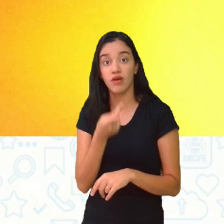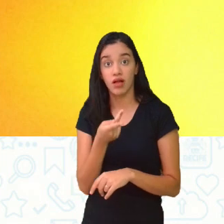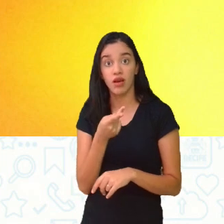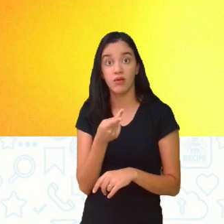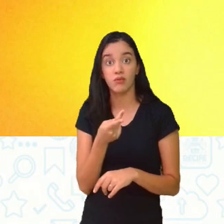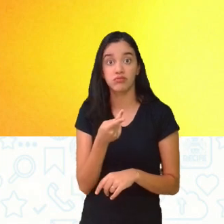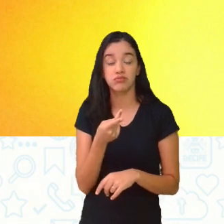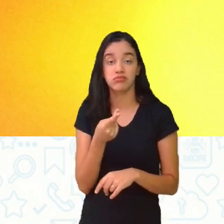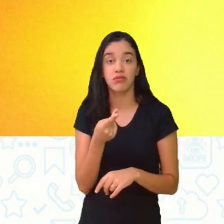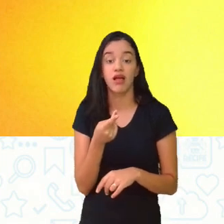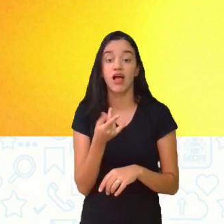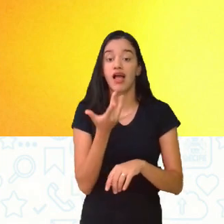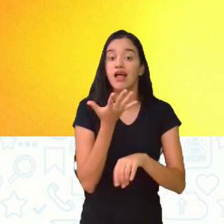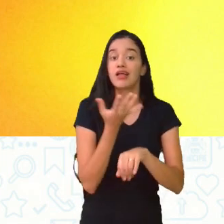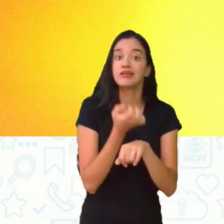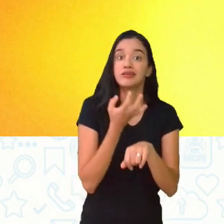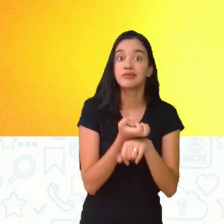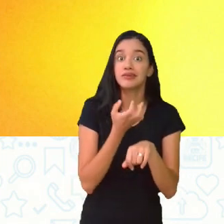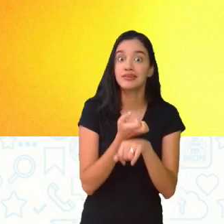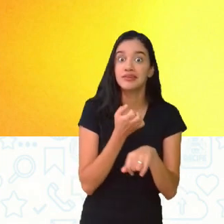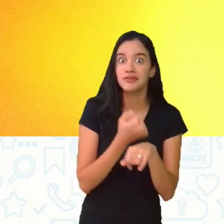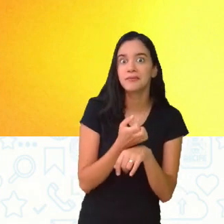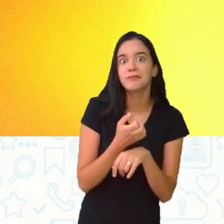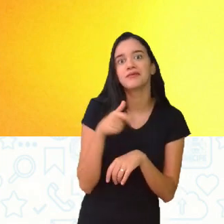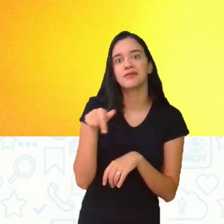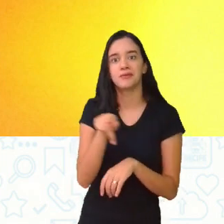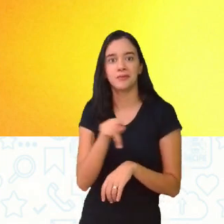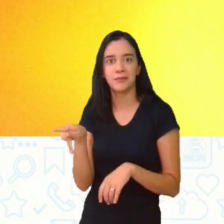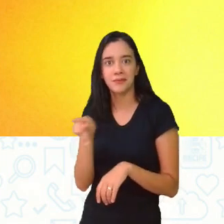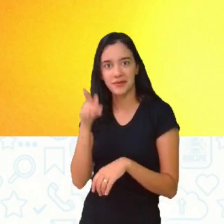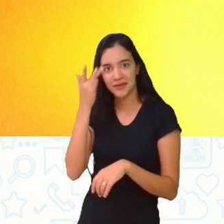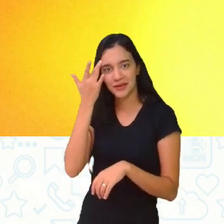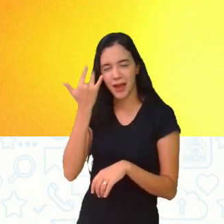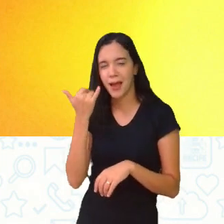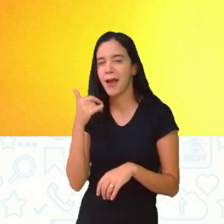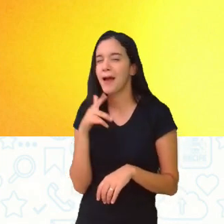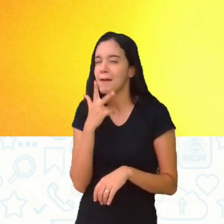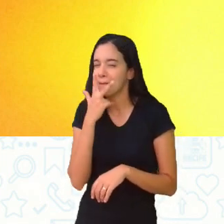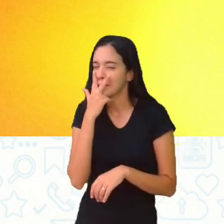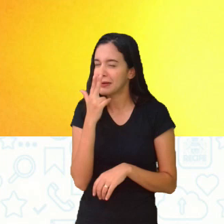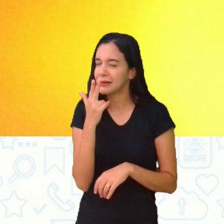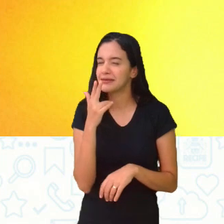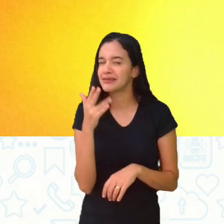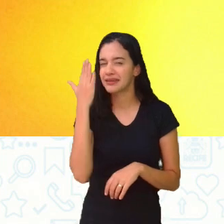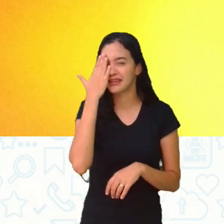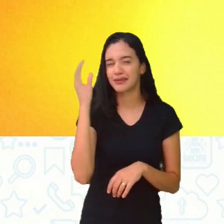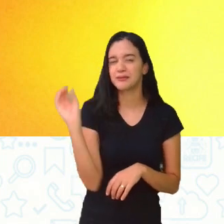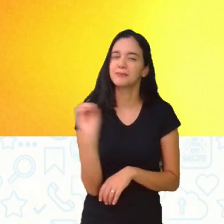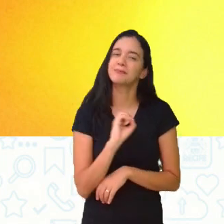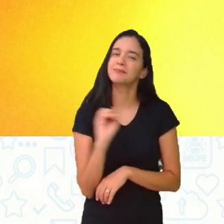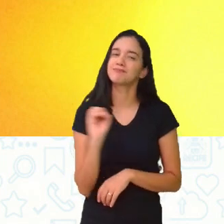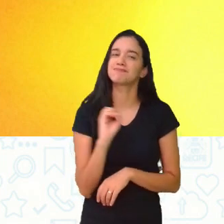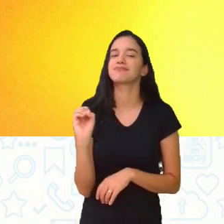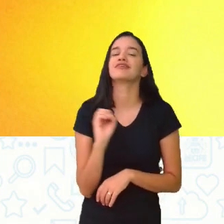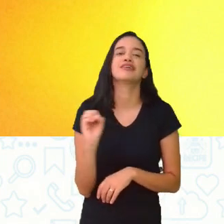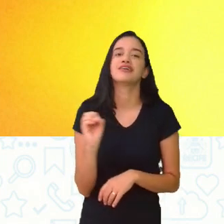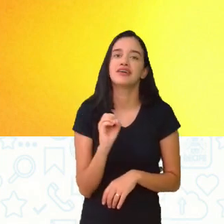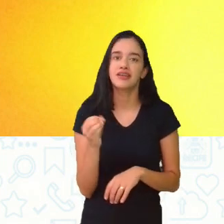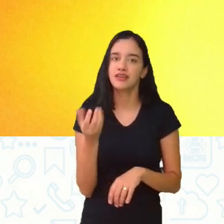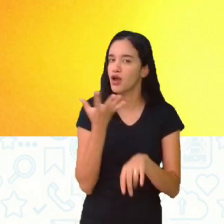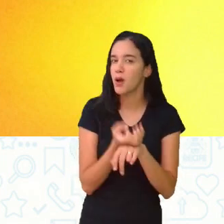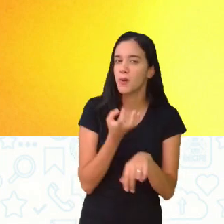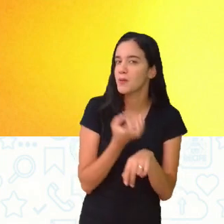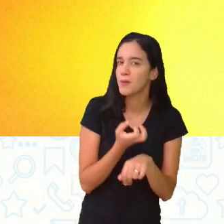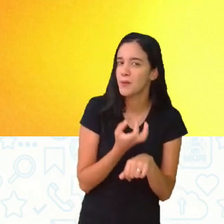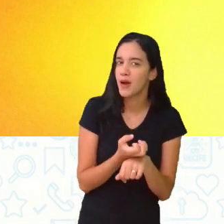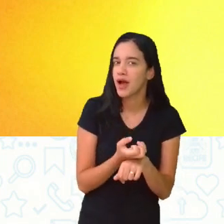aplicarmos esta disciplina no professor amanhã, não é? Então, parece que ele não entendeu nada, não é? Essa disciplina não é o professor que o pai